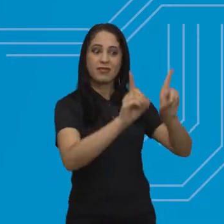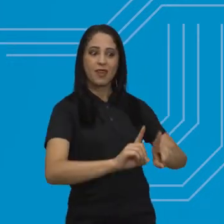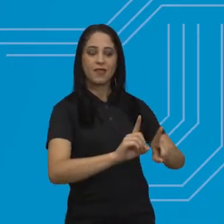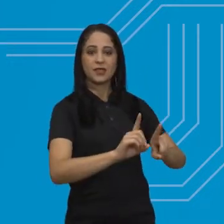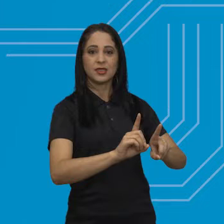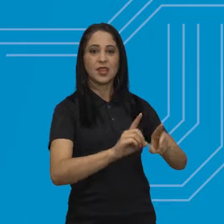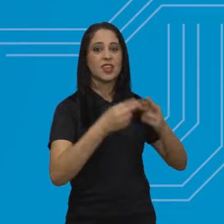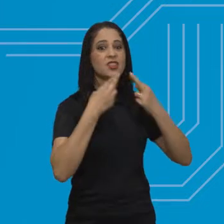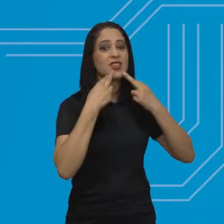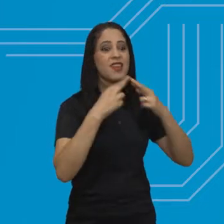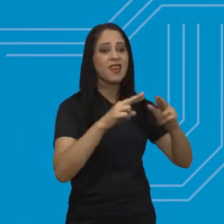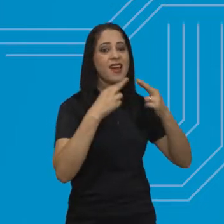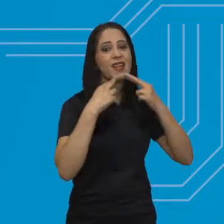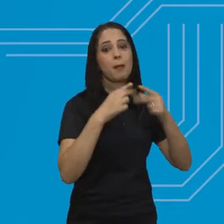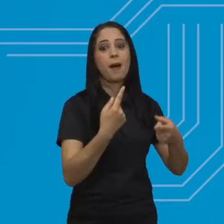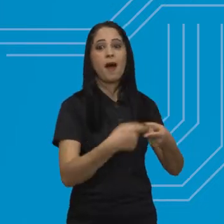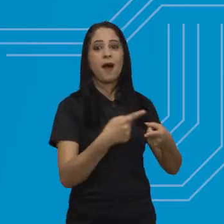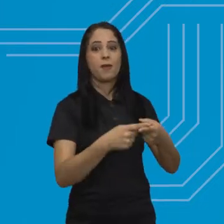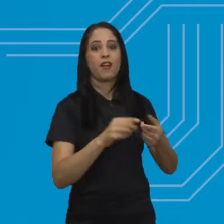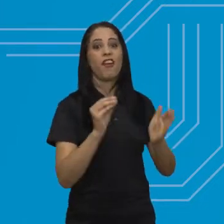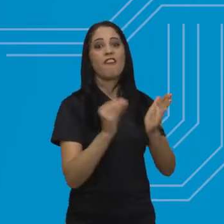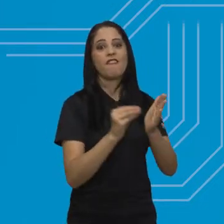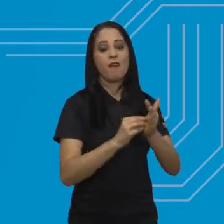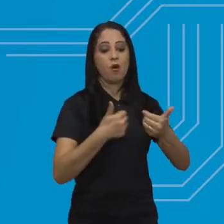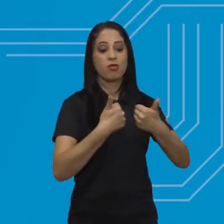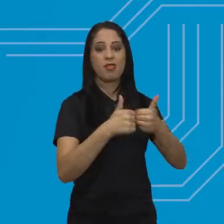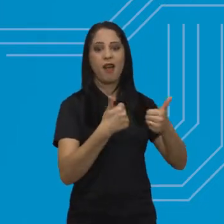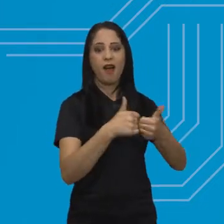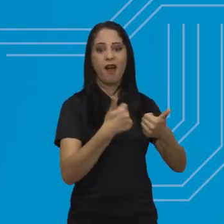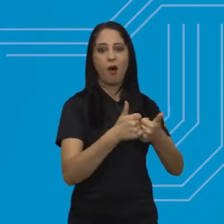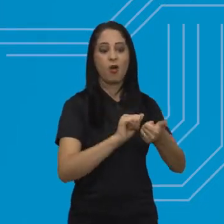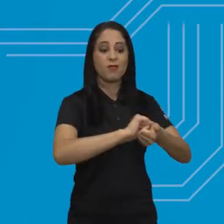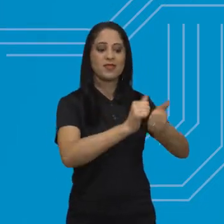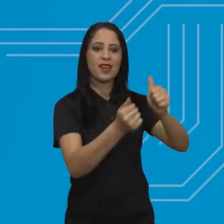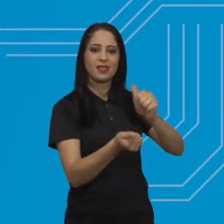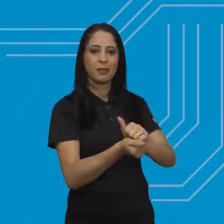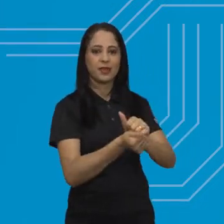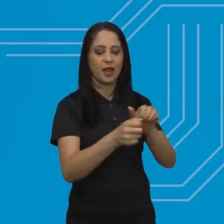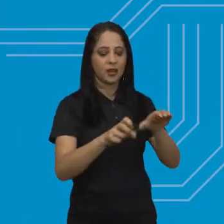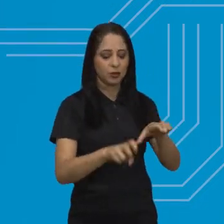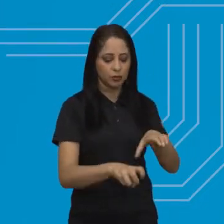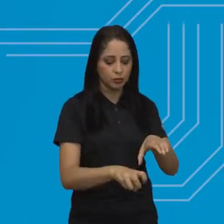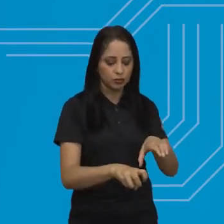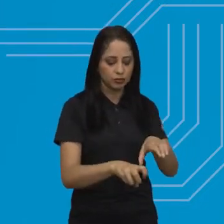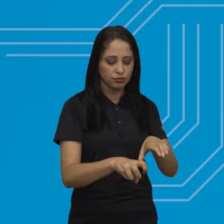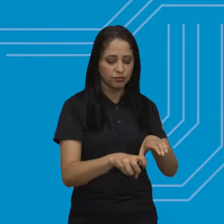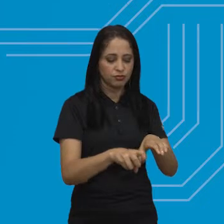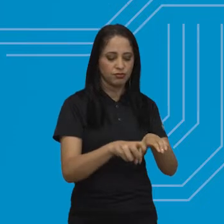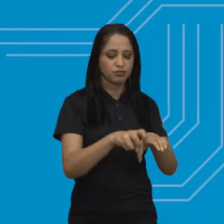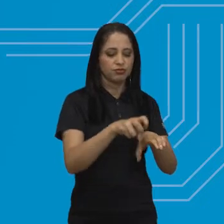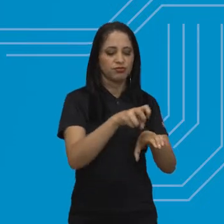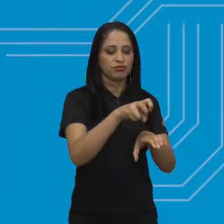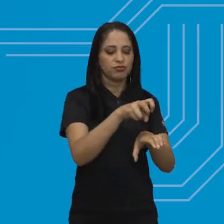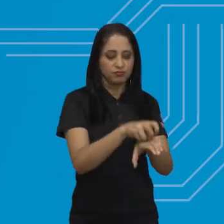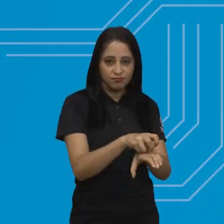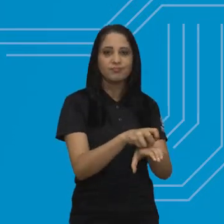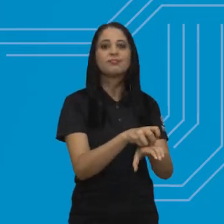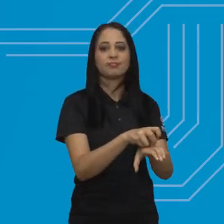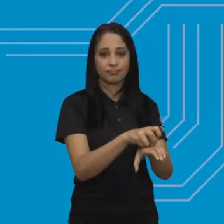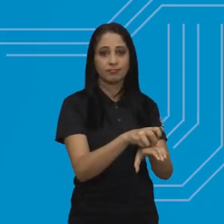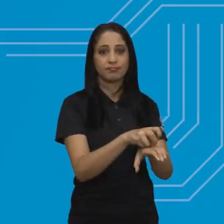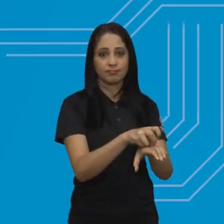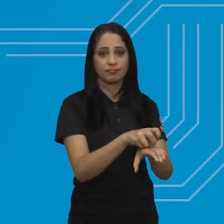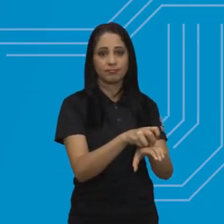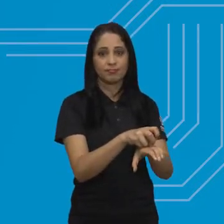deficiência que reivindicou o apoio na manutenção do serviço de transporte adaptado na cidade segundo grupo alguns deficientes